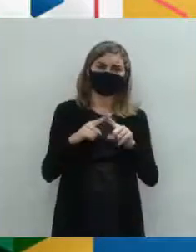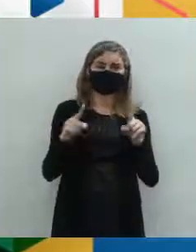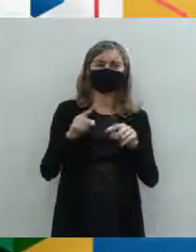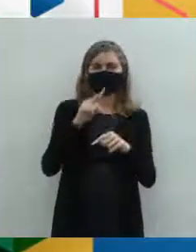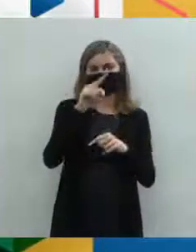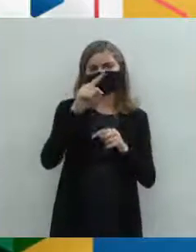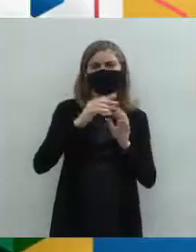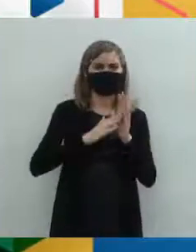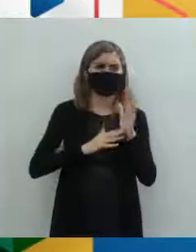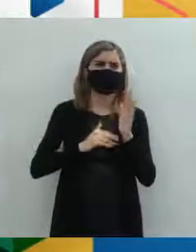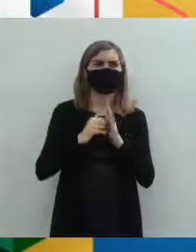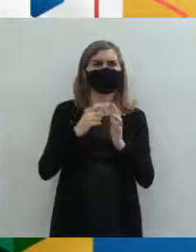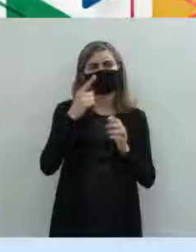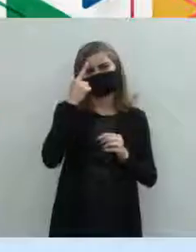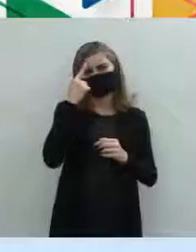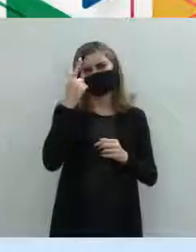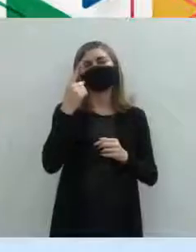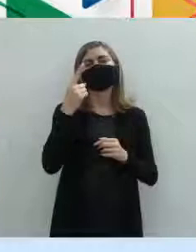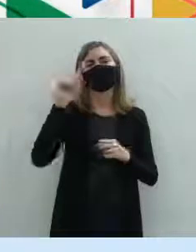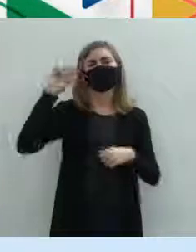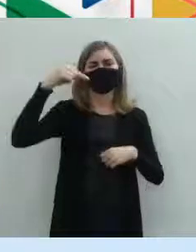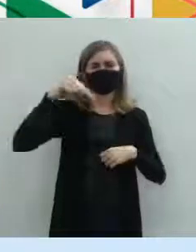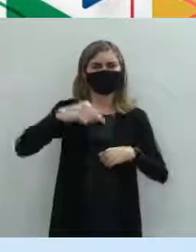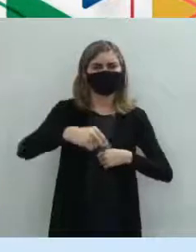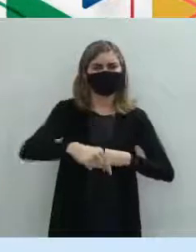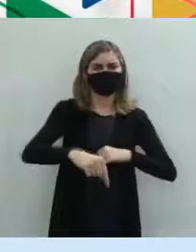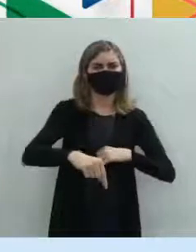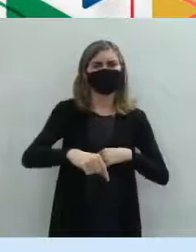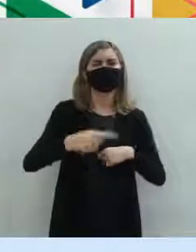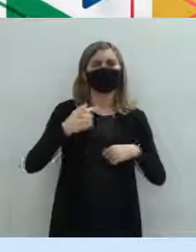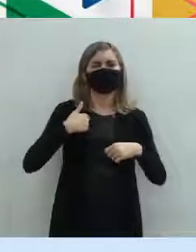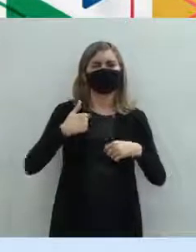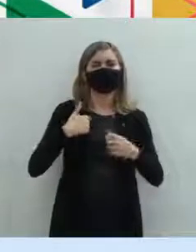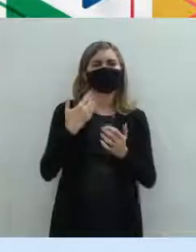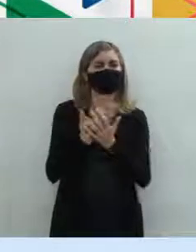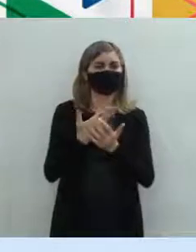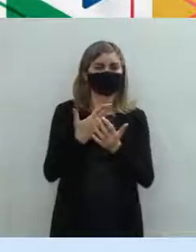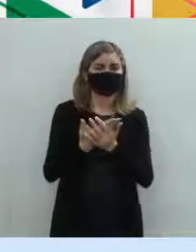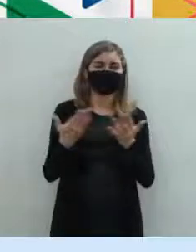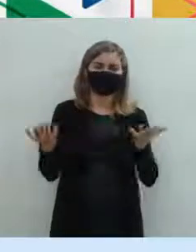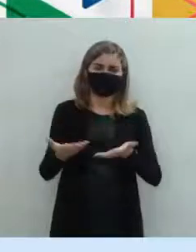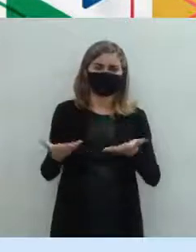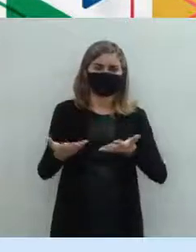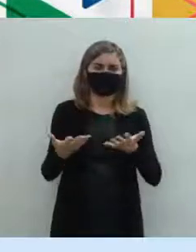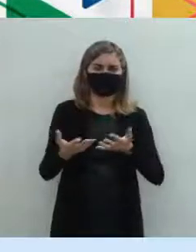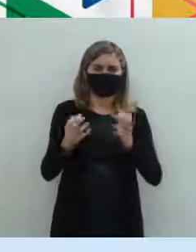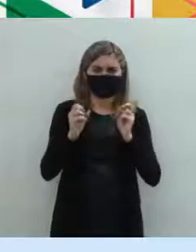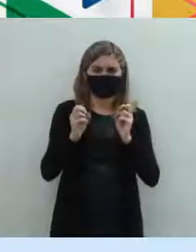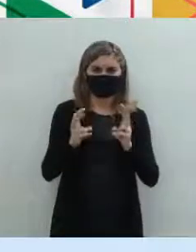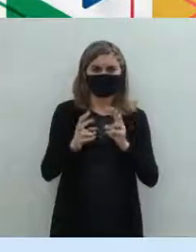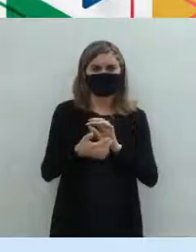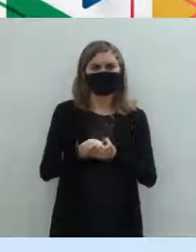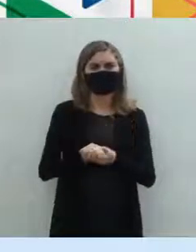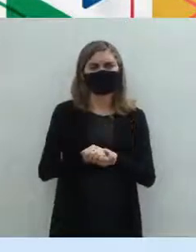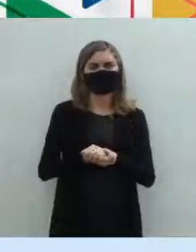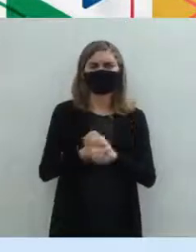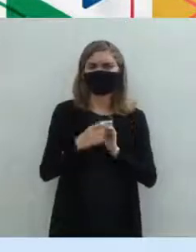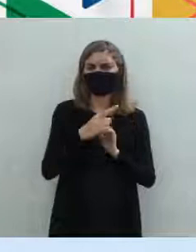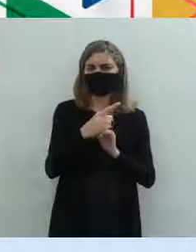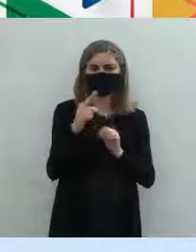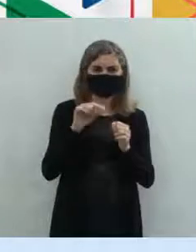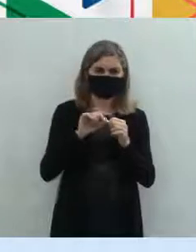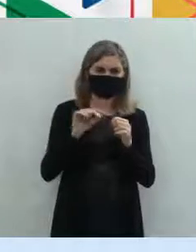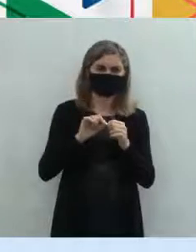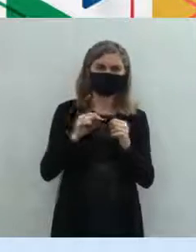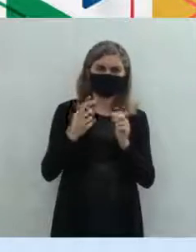esta obra está dando uma ideia de profundidade, que é aquilo que a gente está estudando agora, ok? Então, ele vai fazer